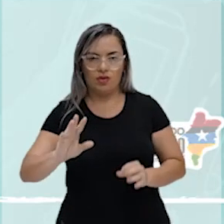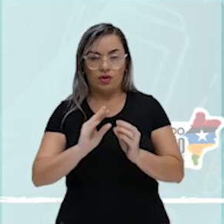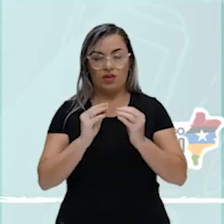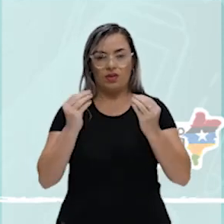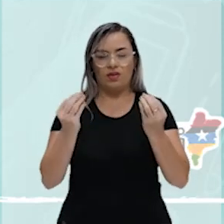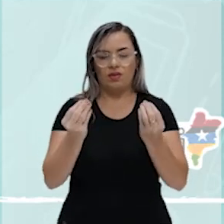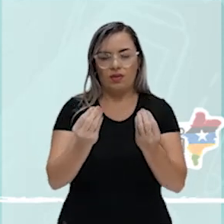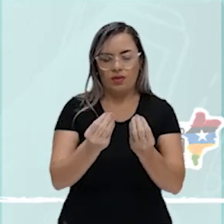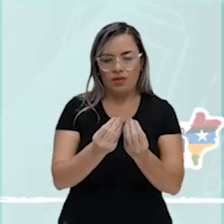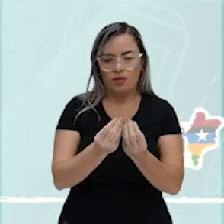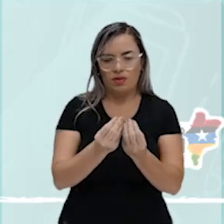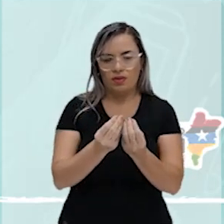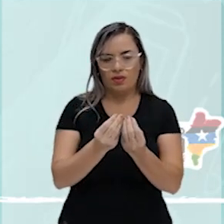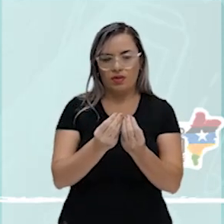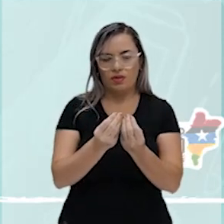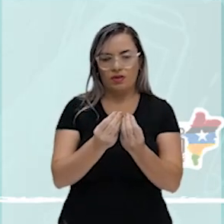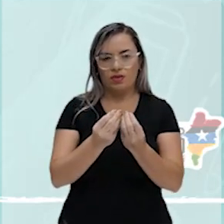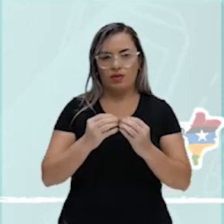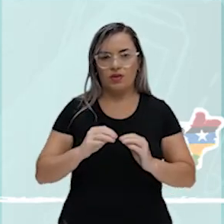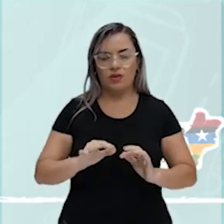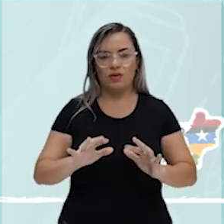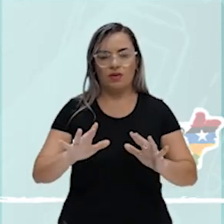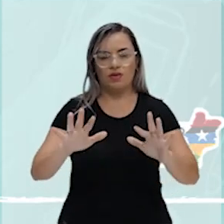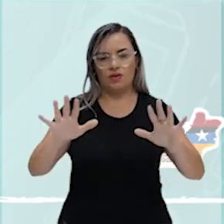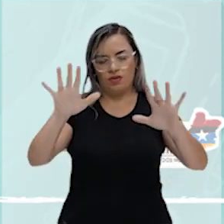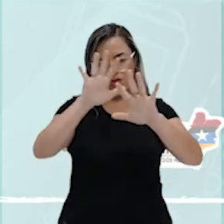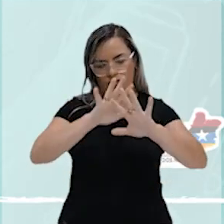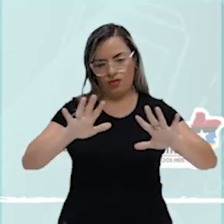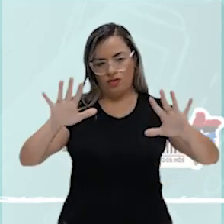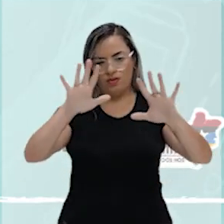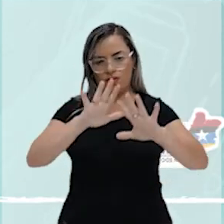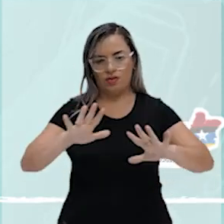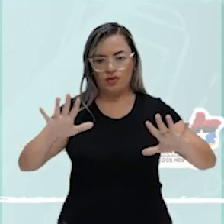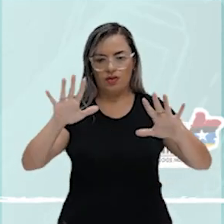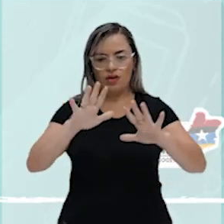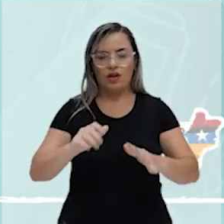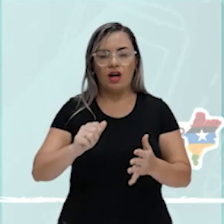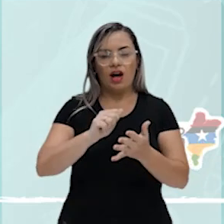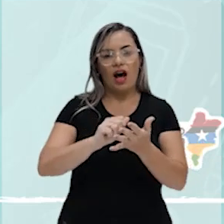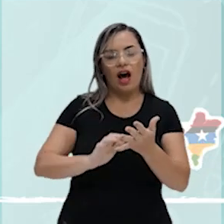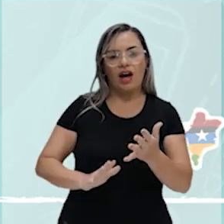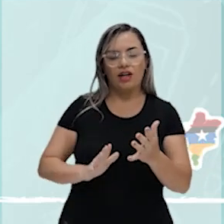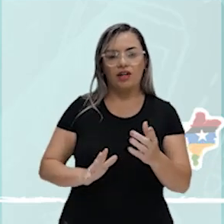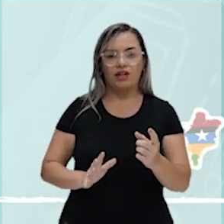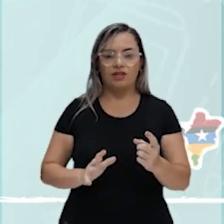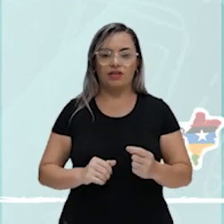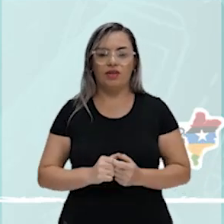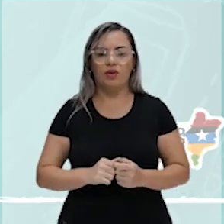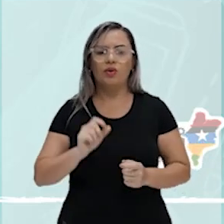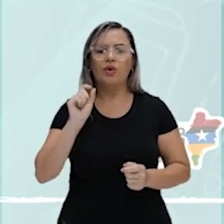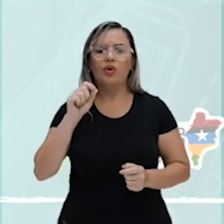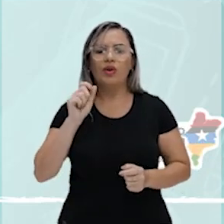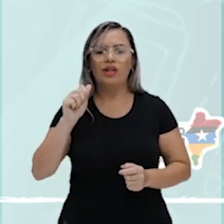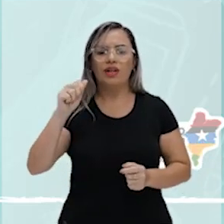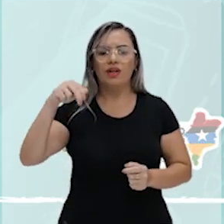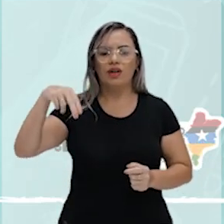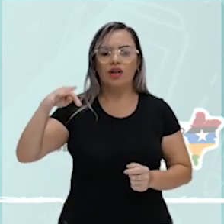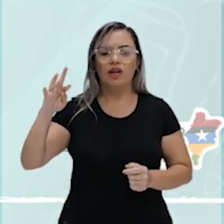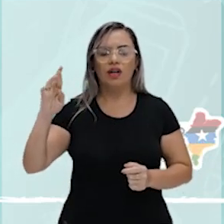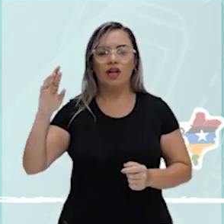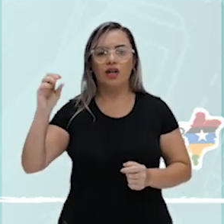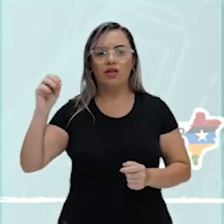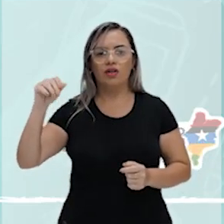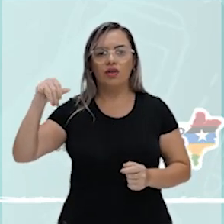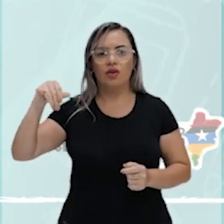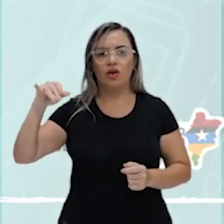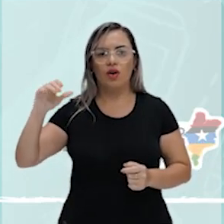são provocadas, que são liberadas pelas atividades antrópicas? Professor, o que é atividade antrópica?